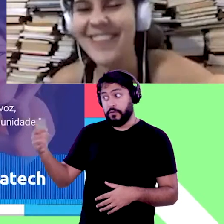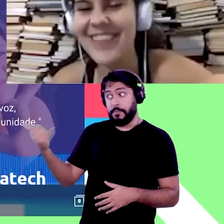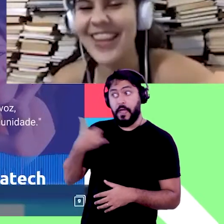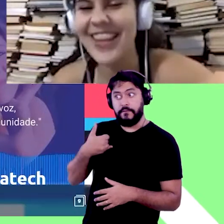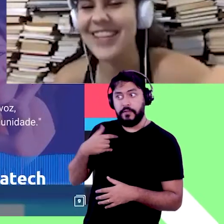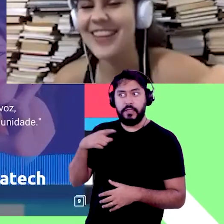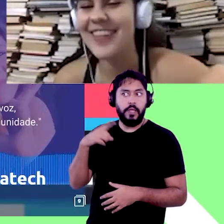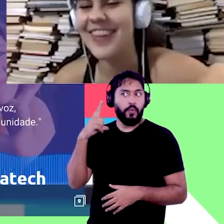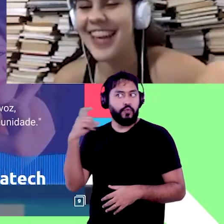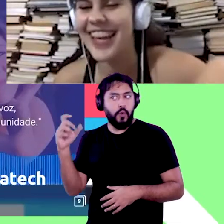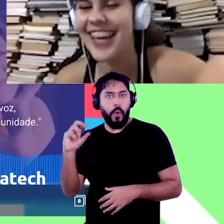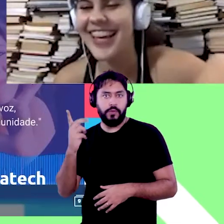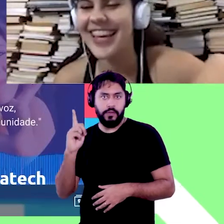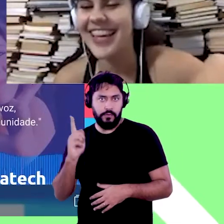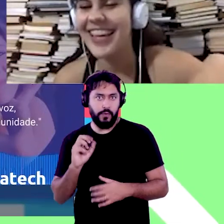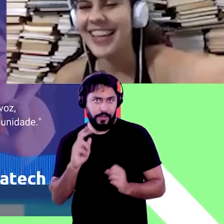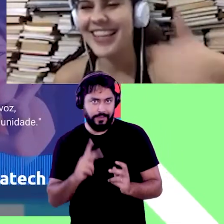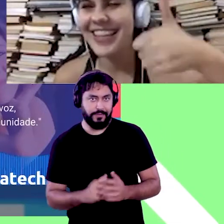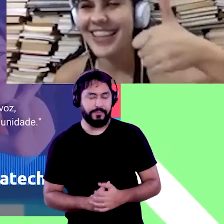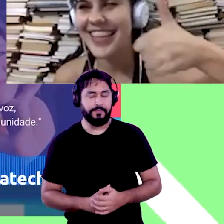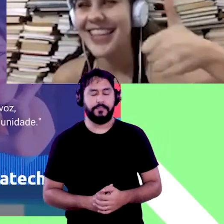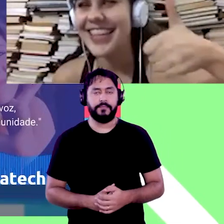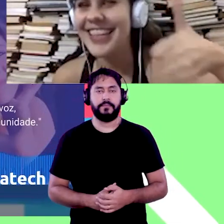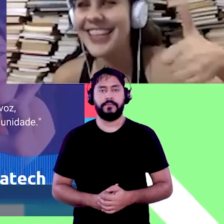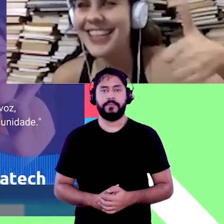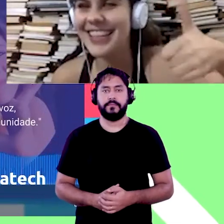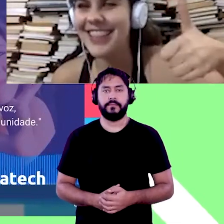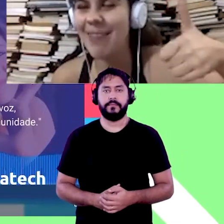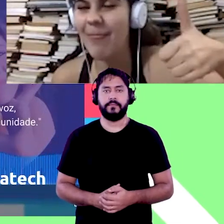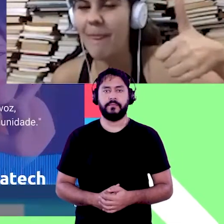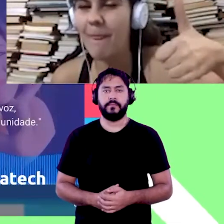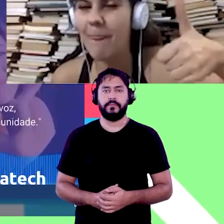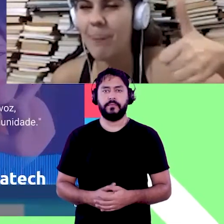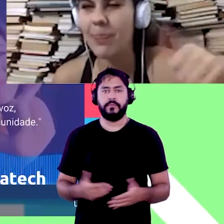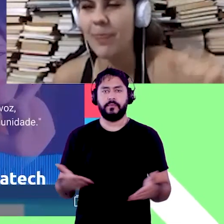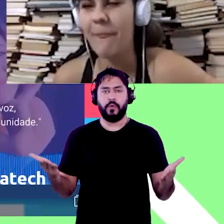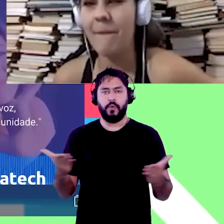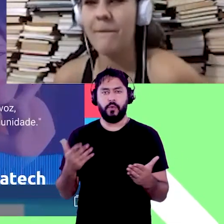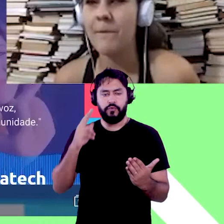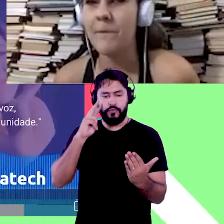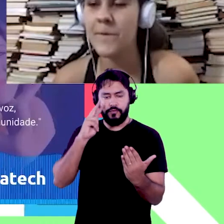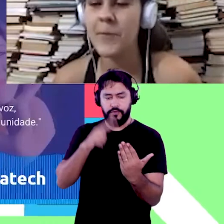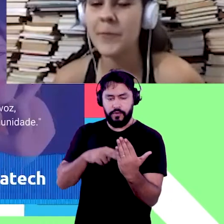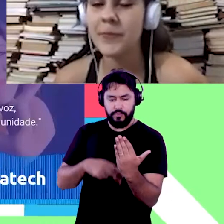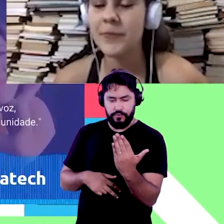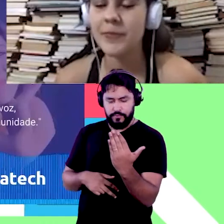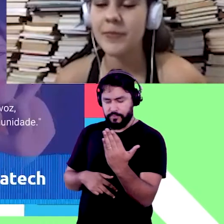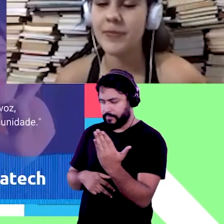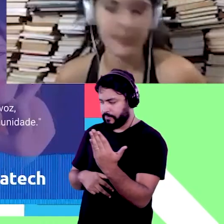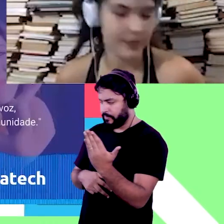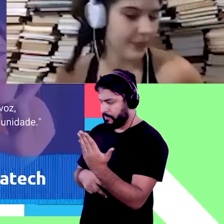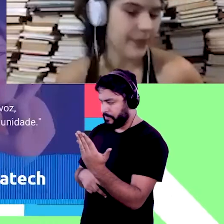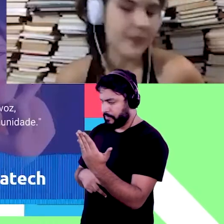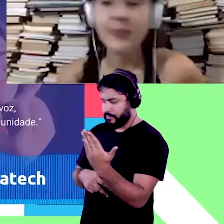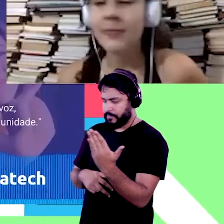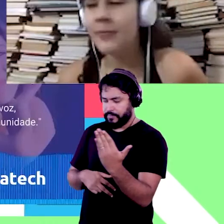Tá, beleza. Vai. Hoje vejo o meu reflexo e penso, reflito.